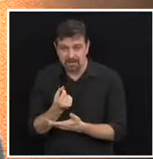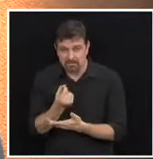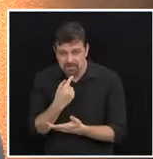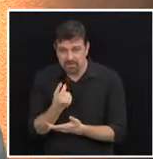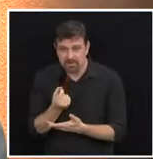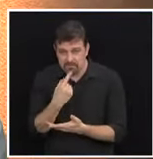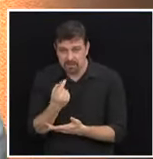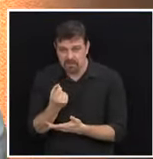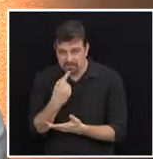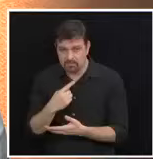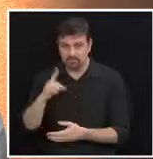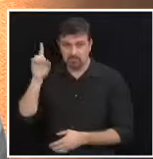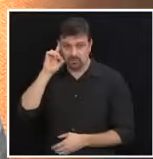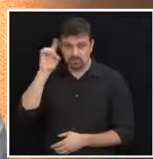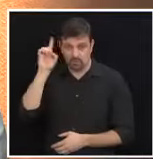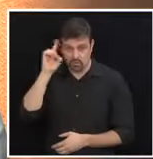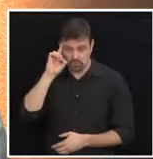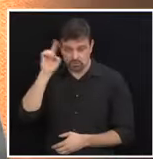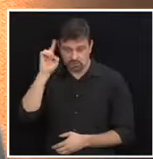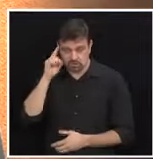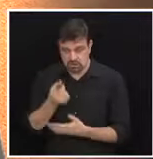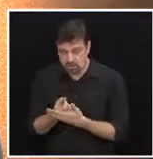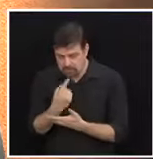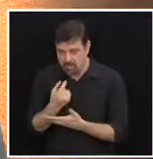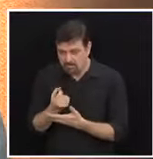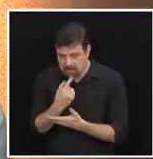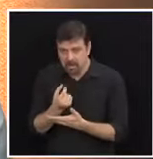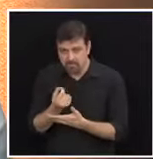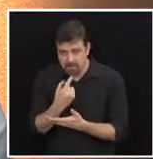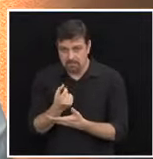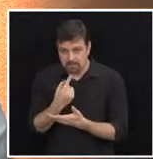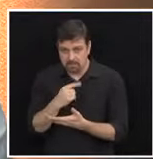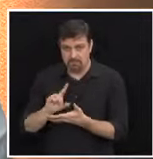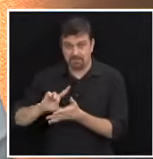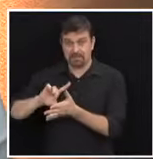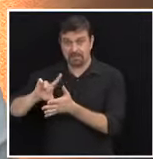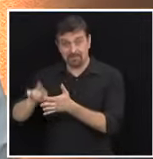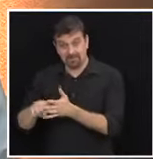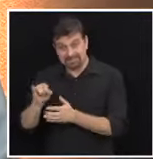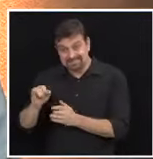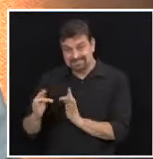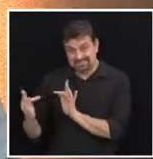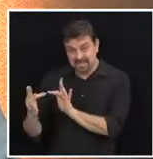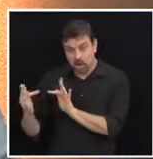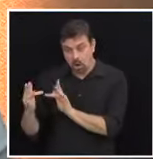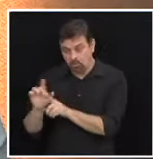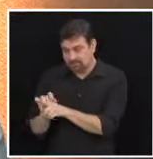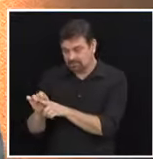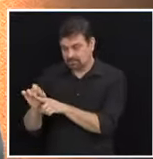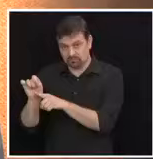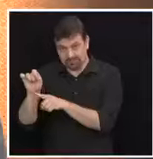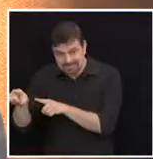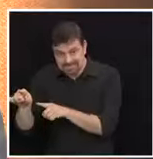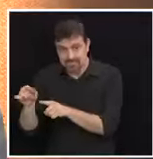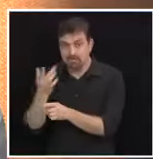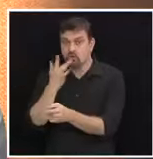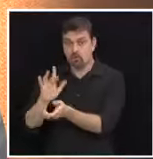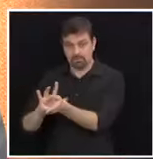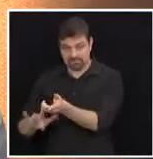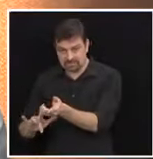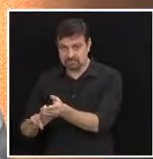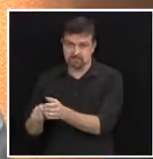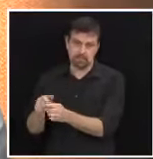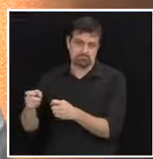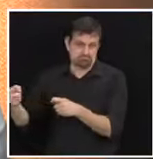parte do coquetel, ela toma um por dia, todos os dias, e daí, se ela tiver alguma exposição de risco, numa